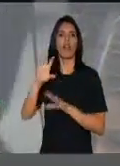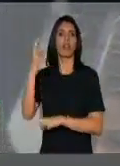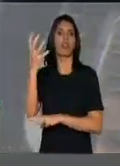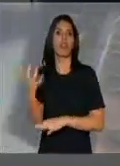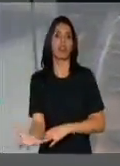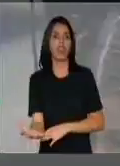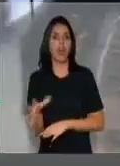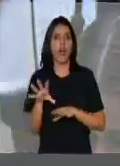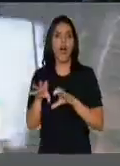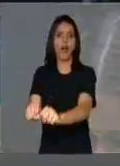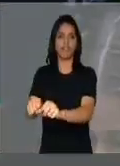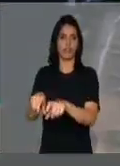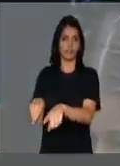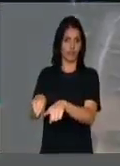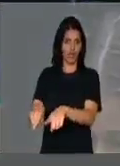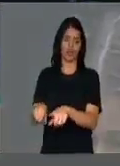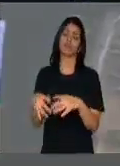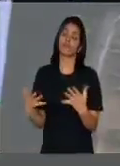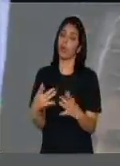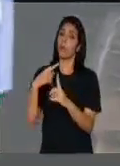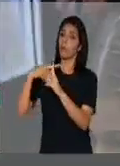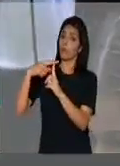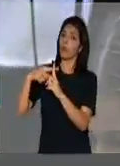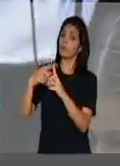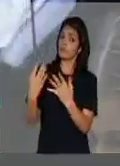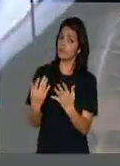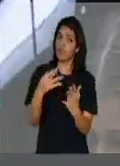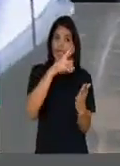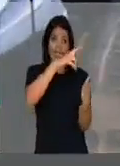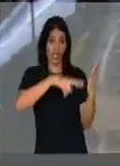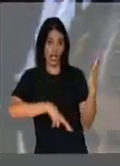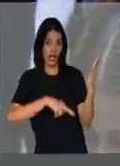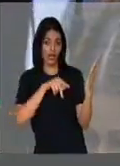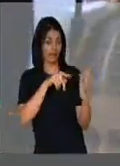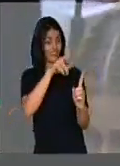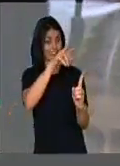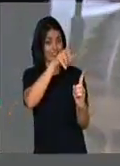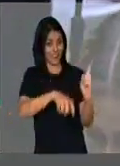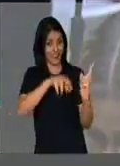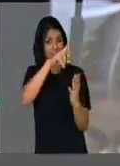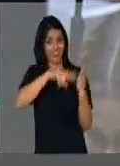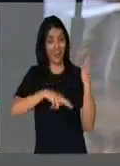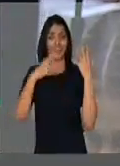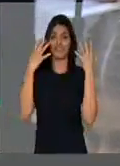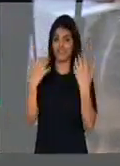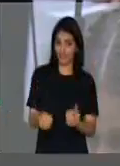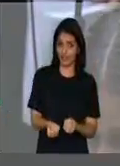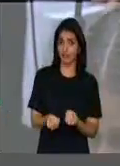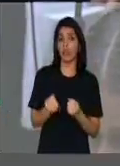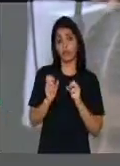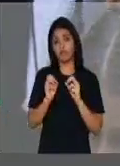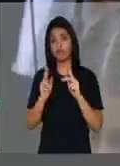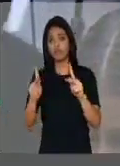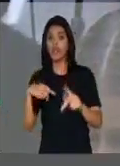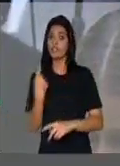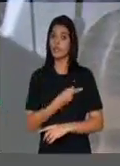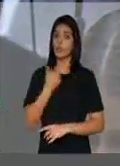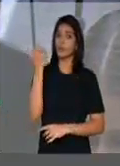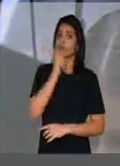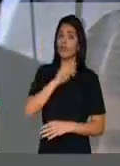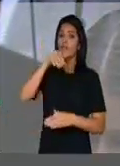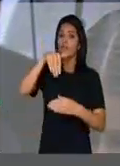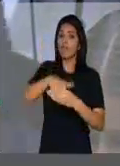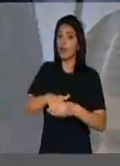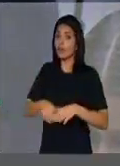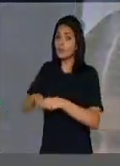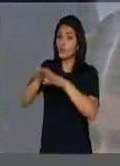positivo. Se acolhido pelo relator, a gente pode inclusive ter uma votação que seja